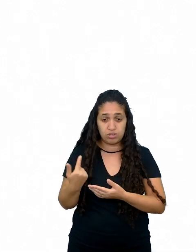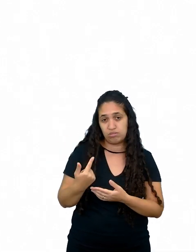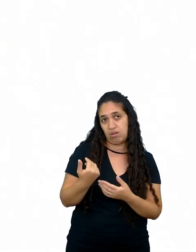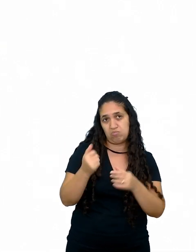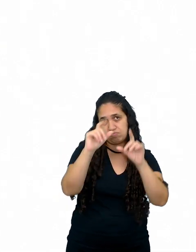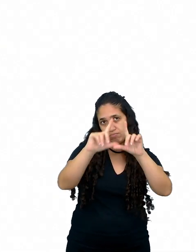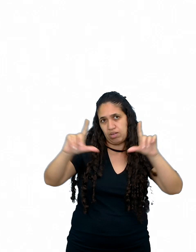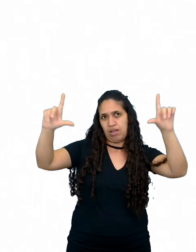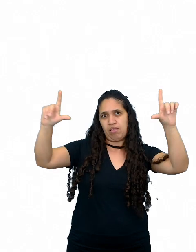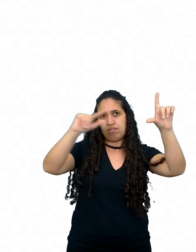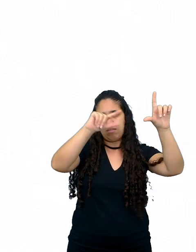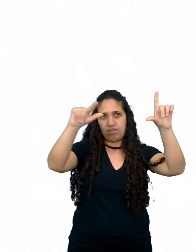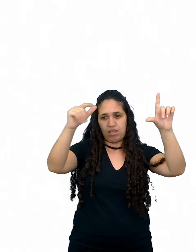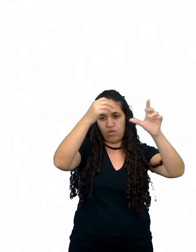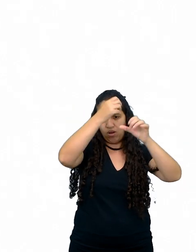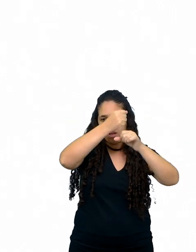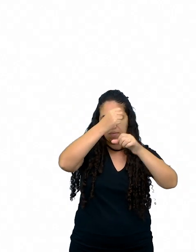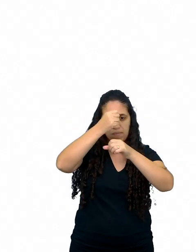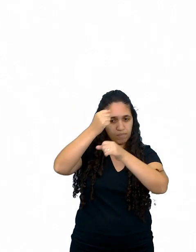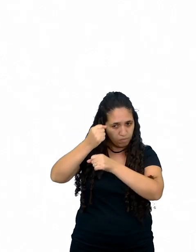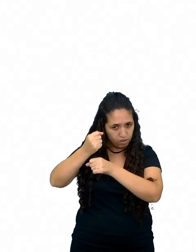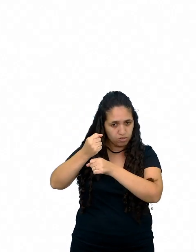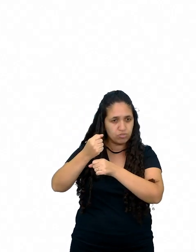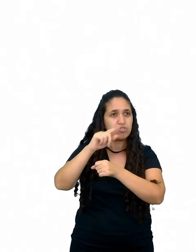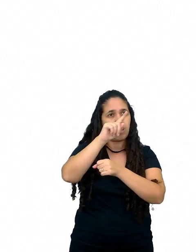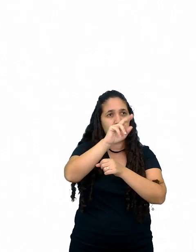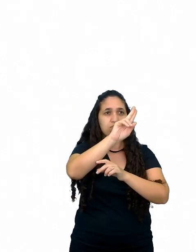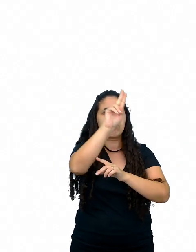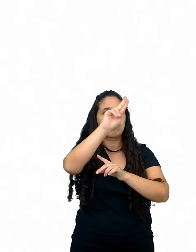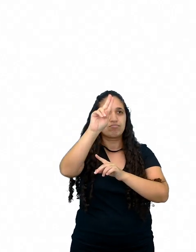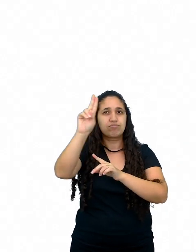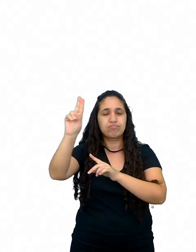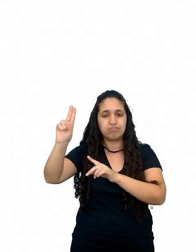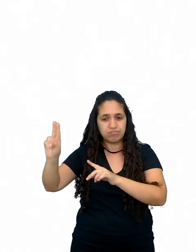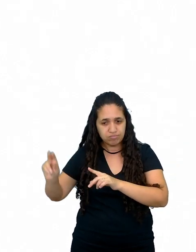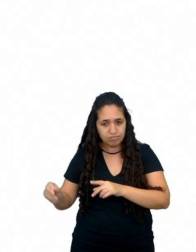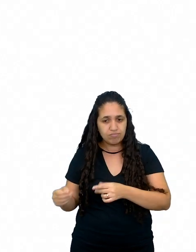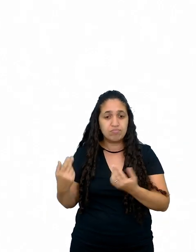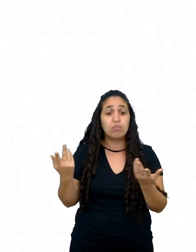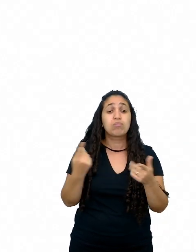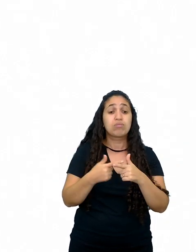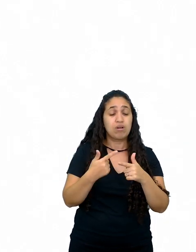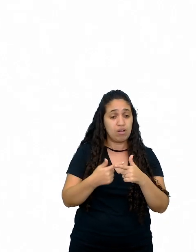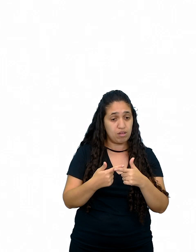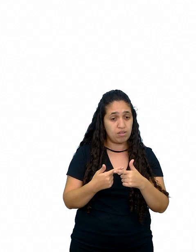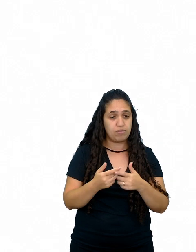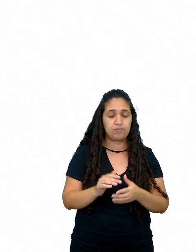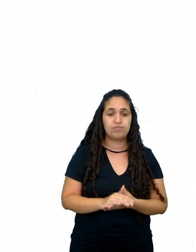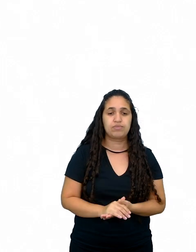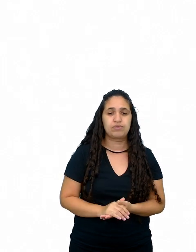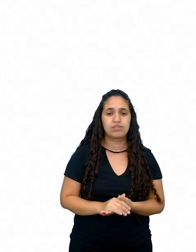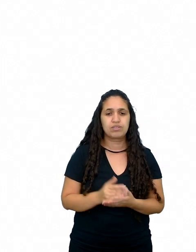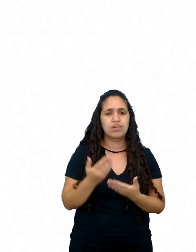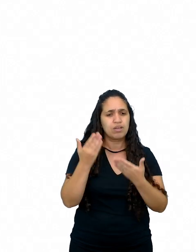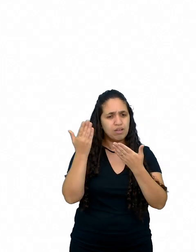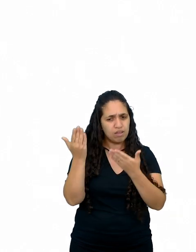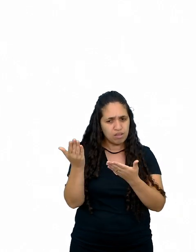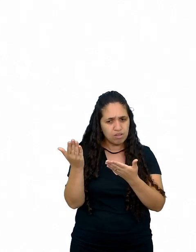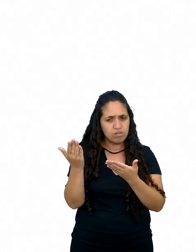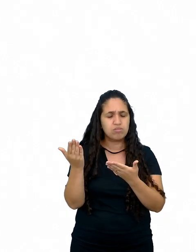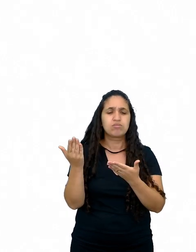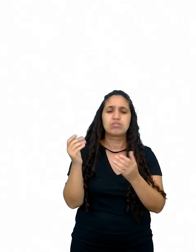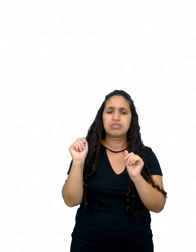de soluções, cada aluno faz a sua solução, põe lá para os outros verem. Por quê? Isso,